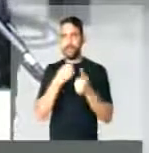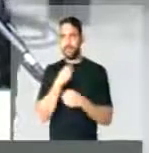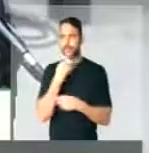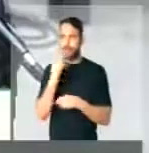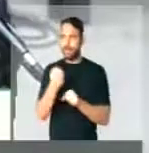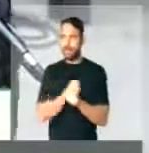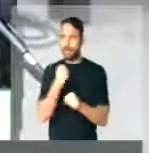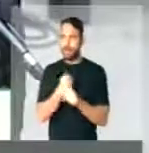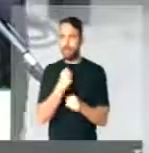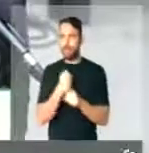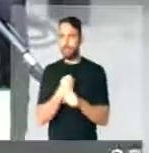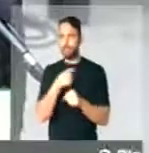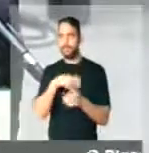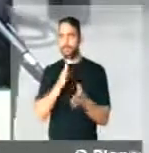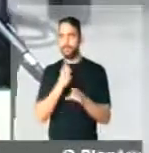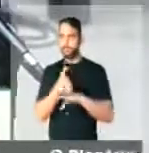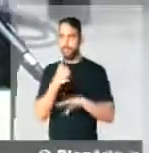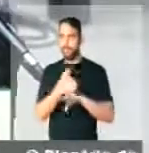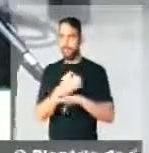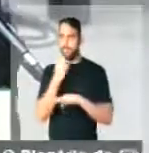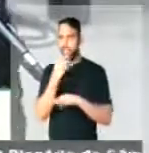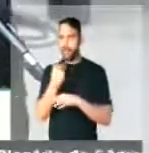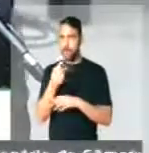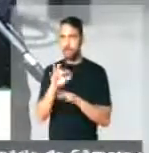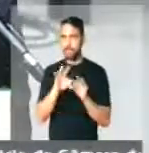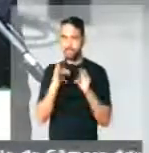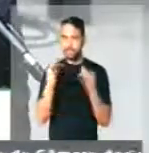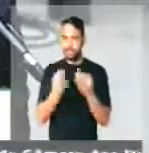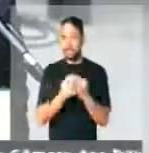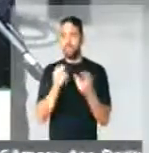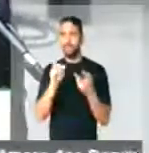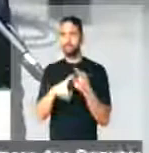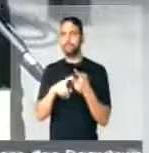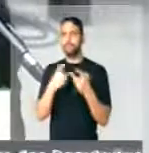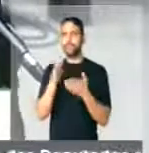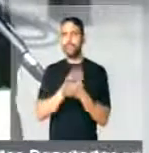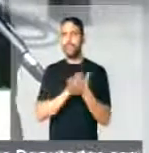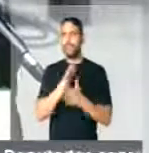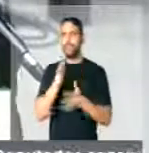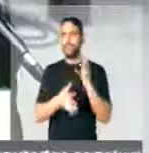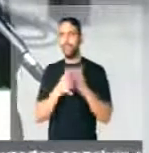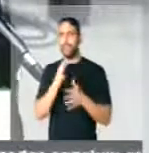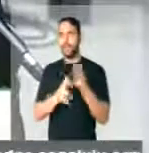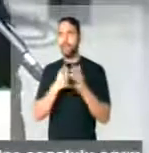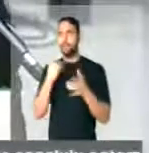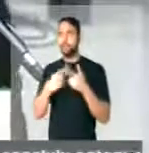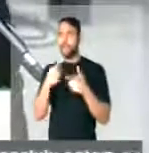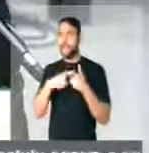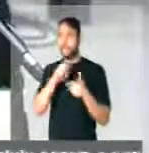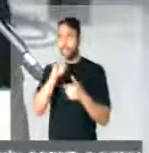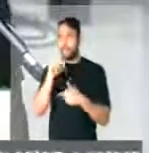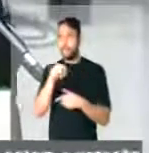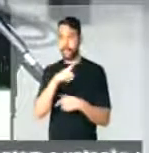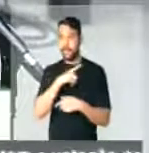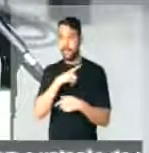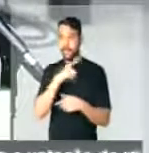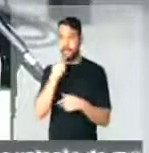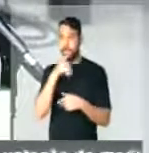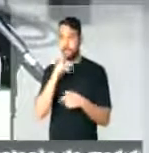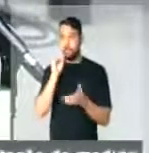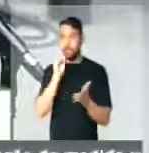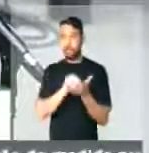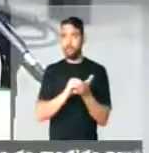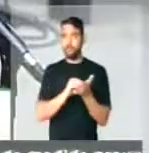da obra, um acesso bom a essa família, mas que não prejudique, porque se você